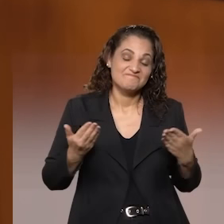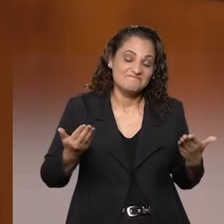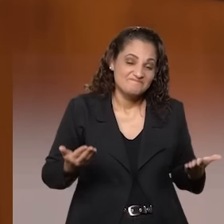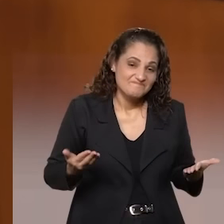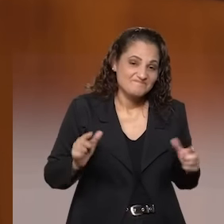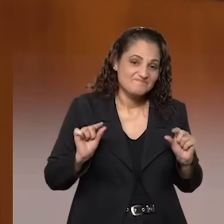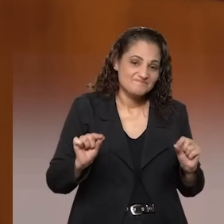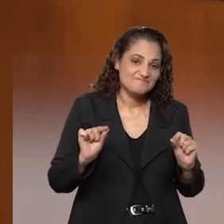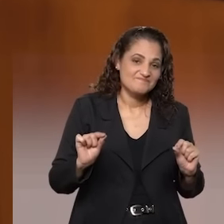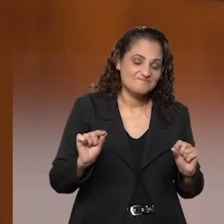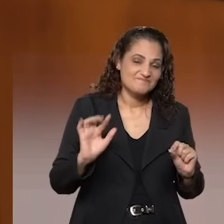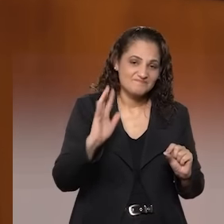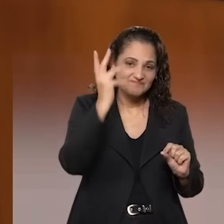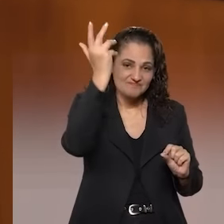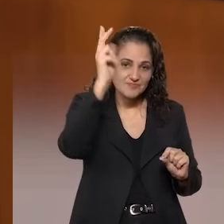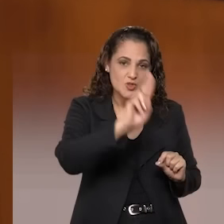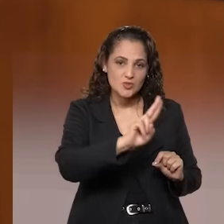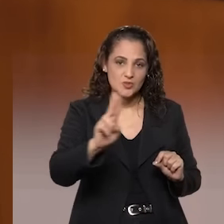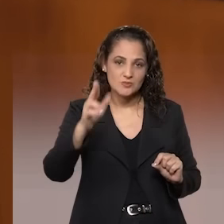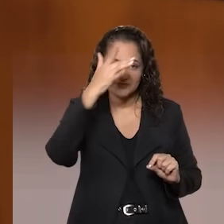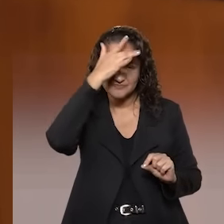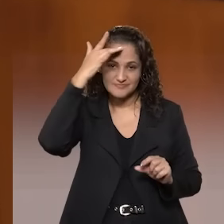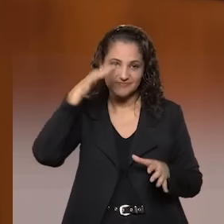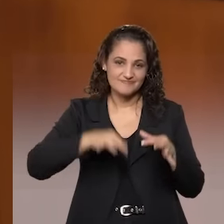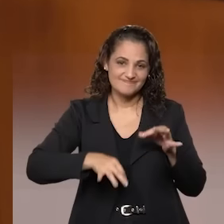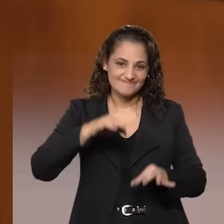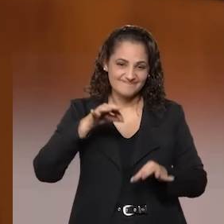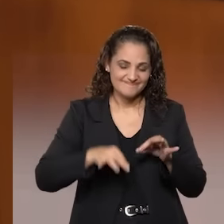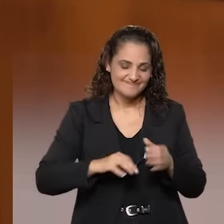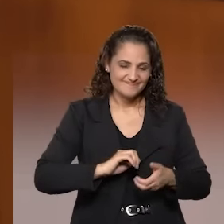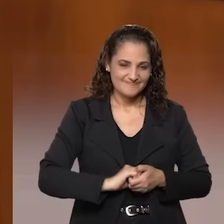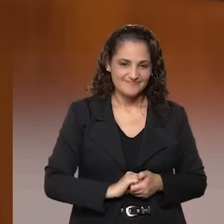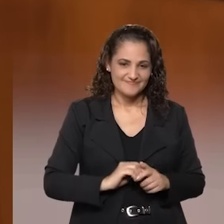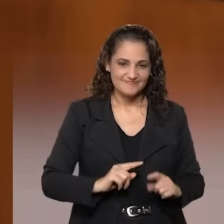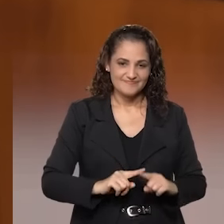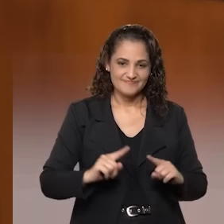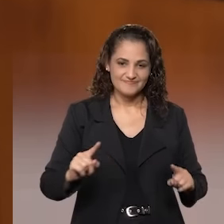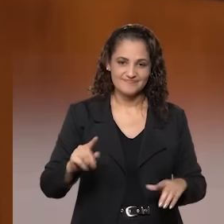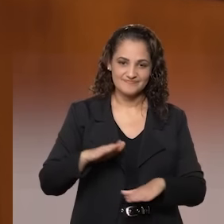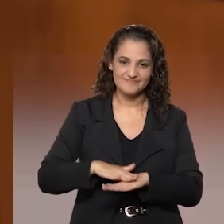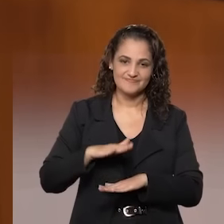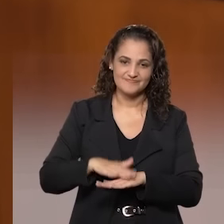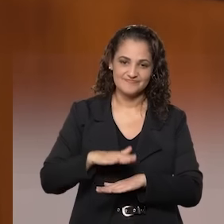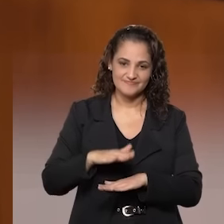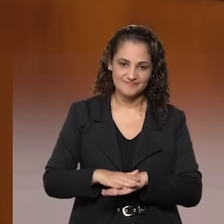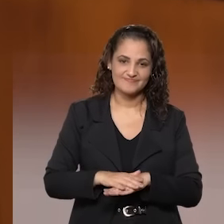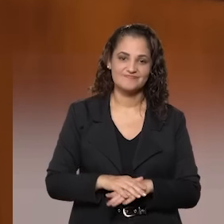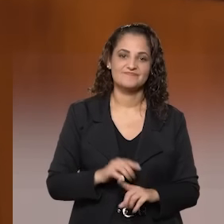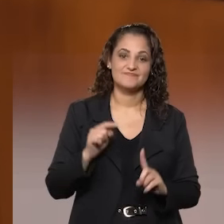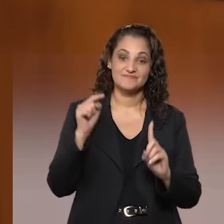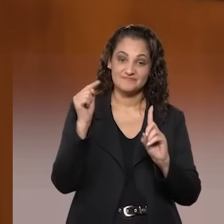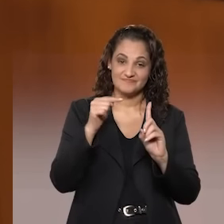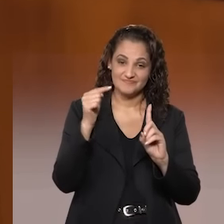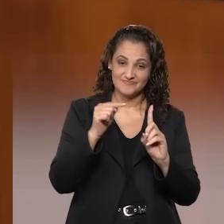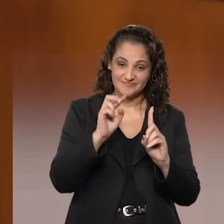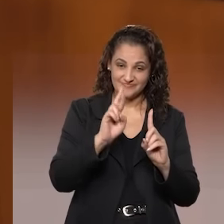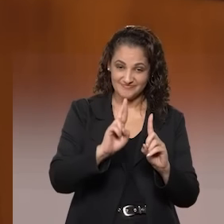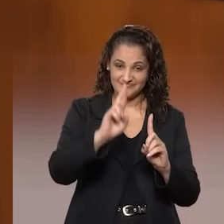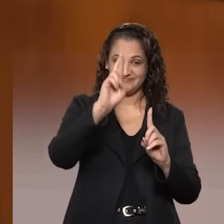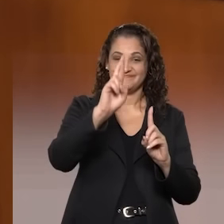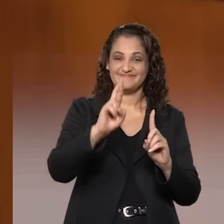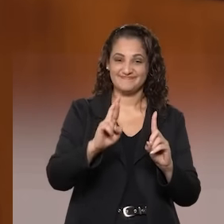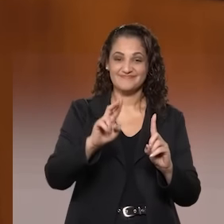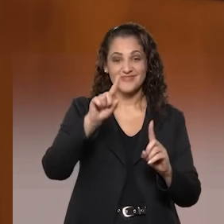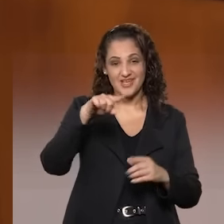mas o idealizador o promotor da ação nefasta foi foram pessoas Então nós temos que focar realmente